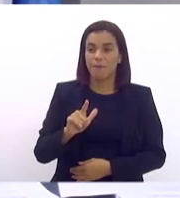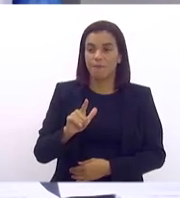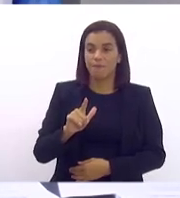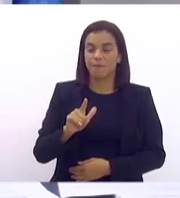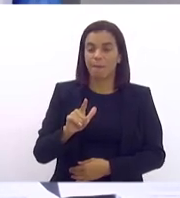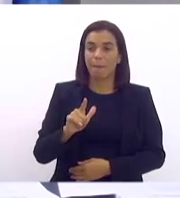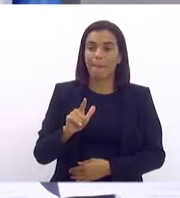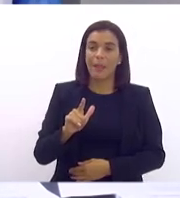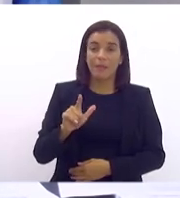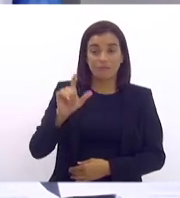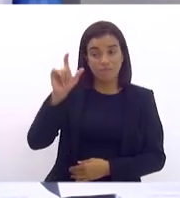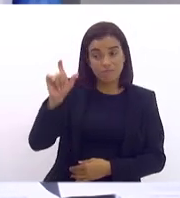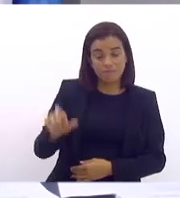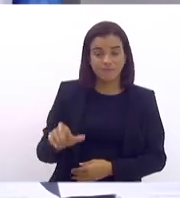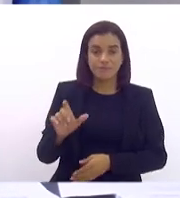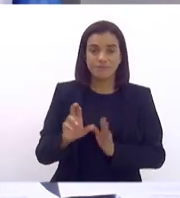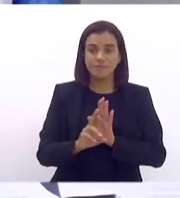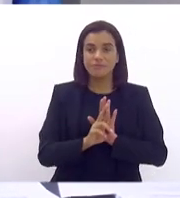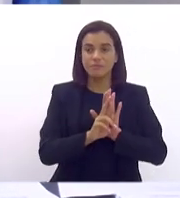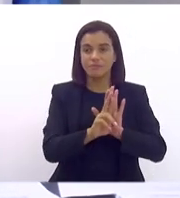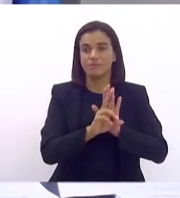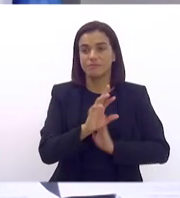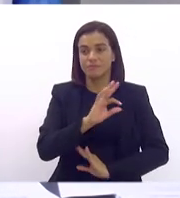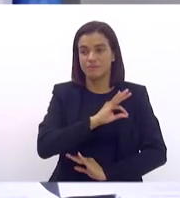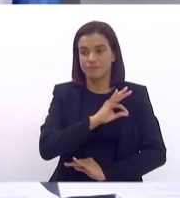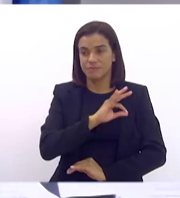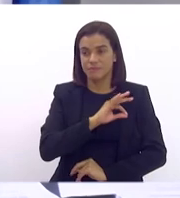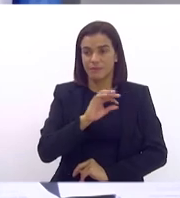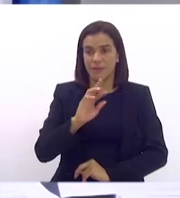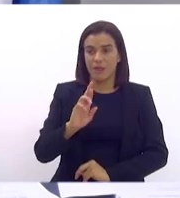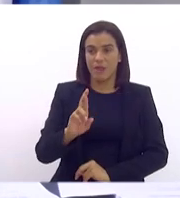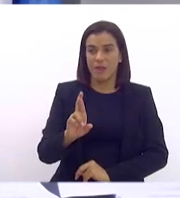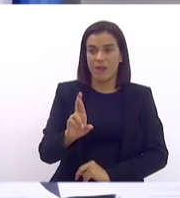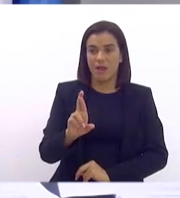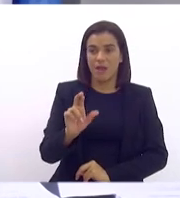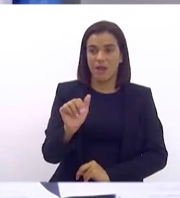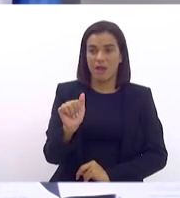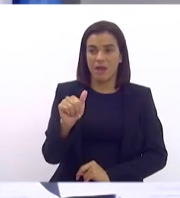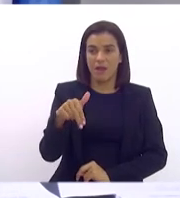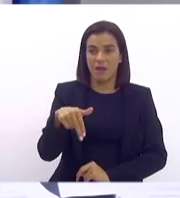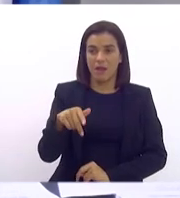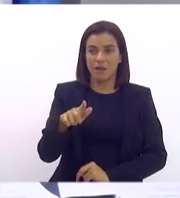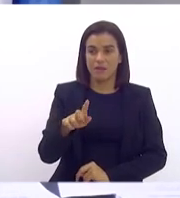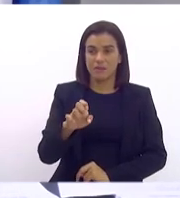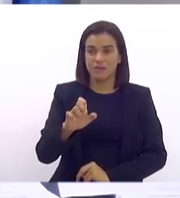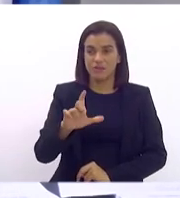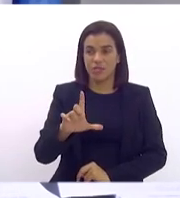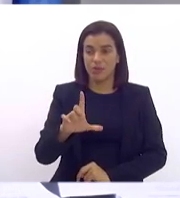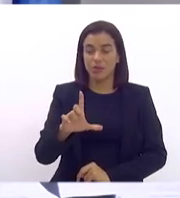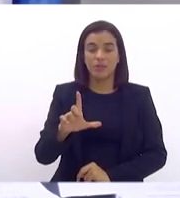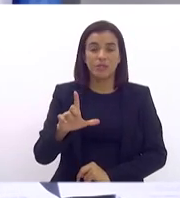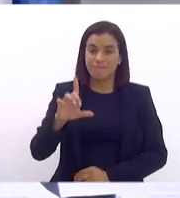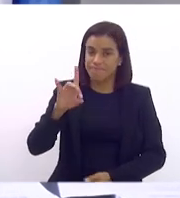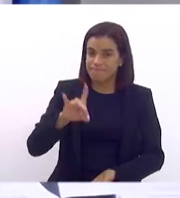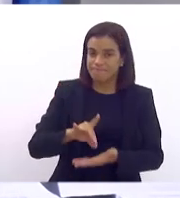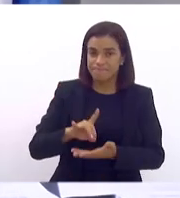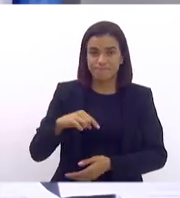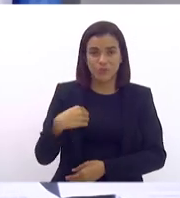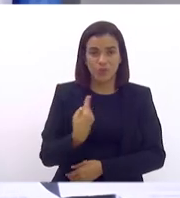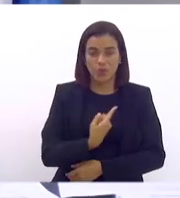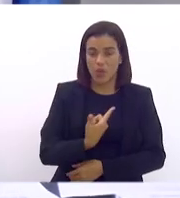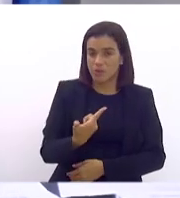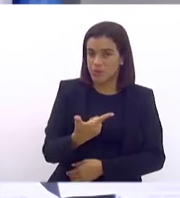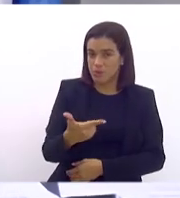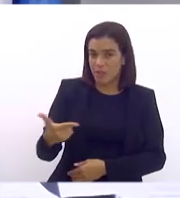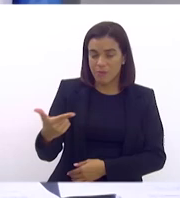pelo representante da Polícia Civil, o senhor Rangel, mas, de fato, não recebemos